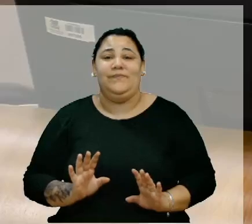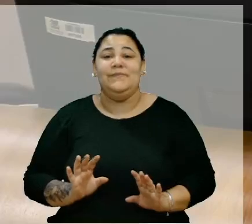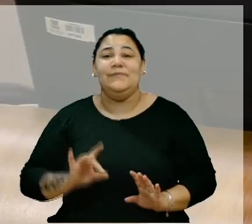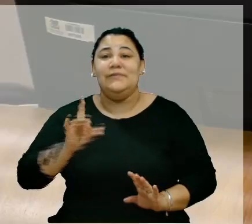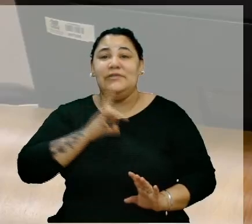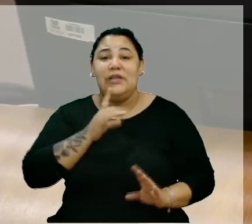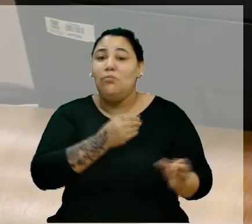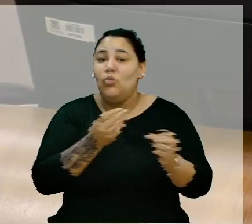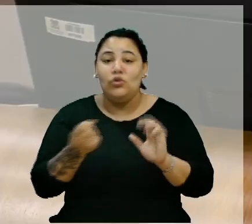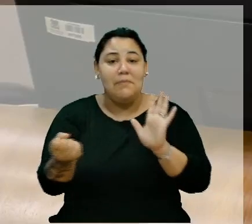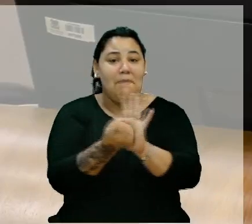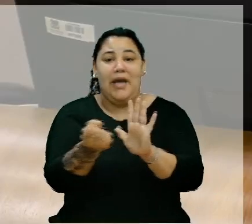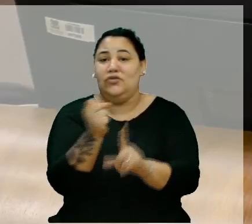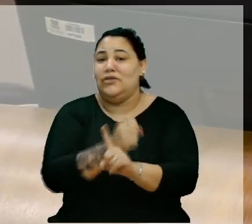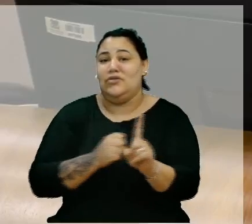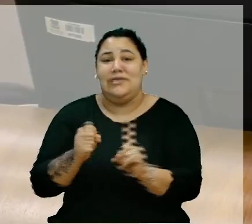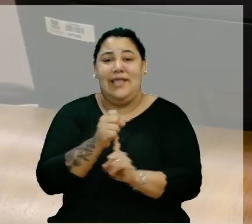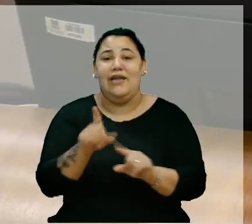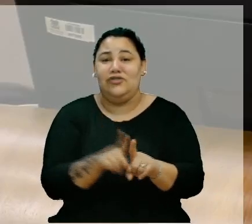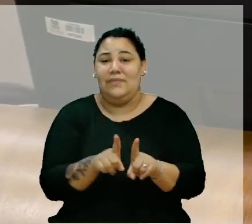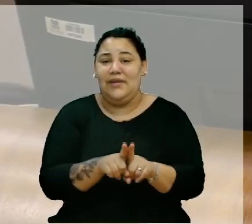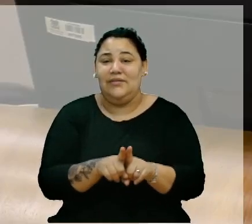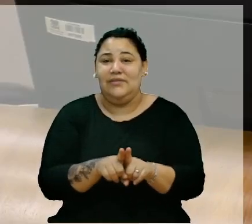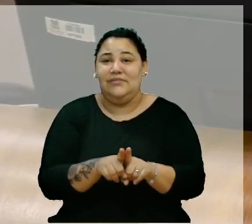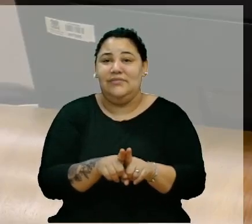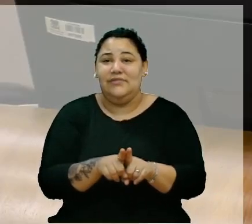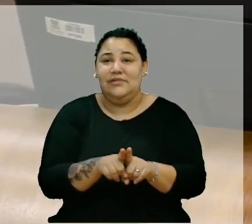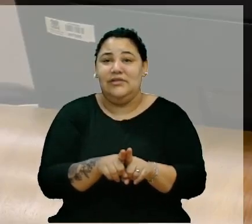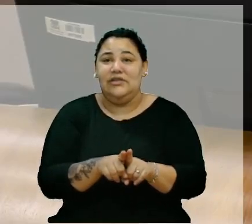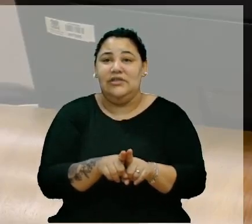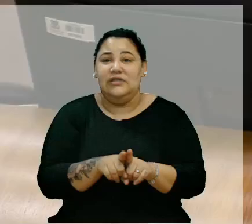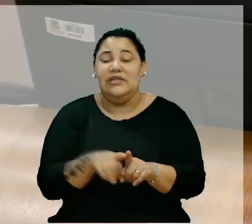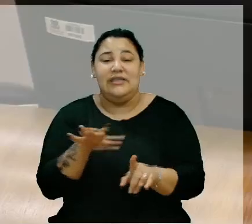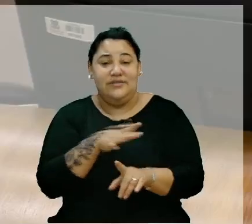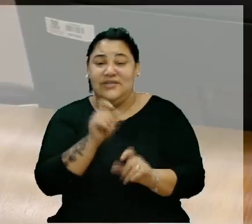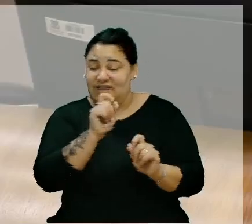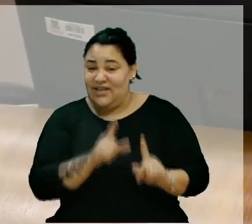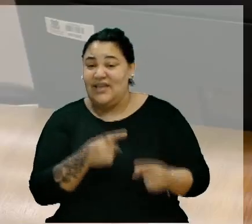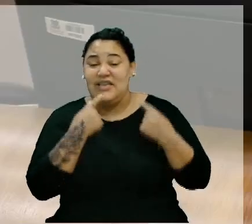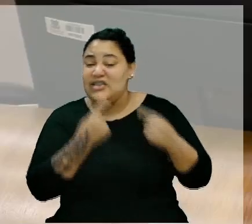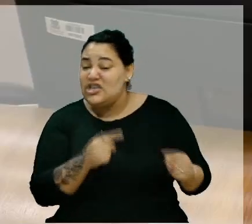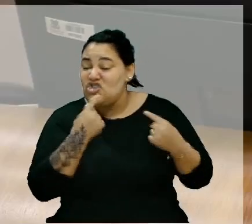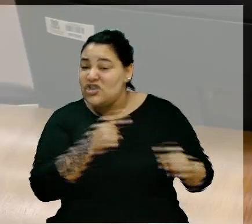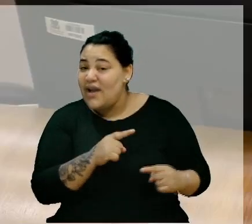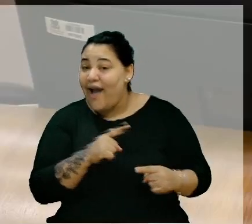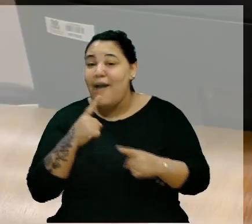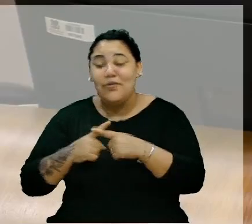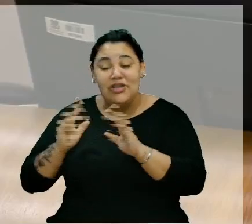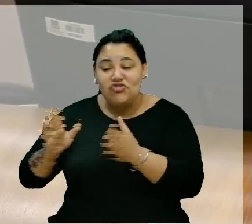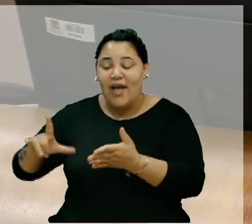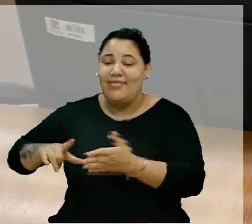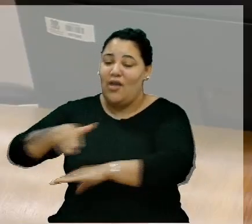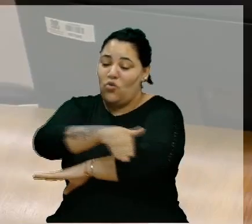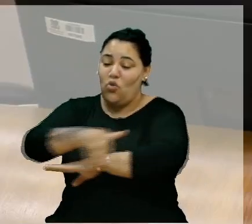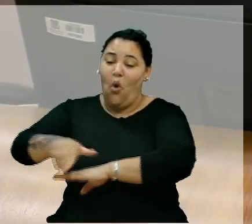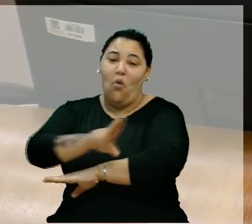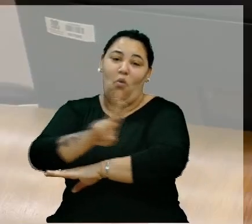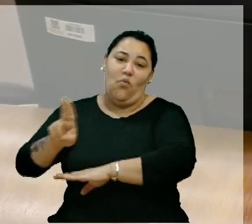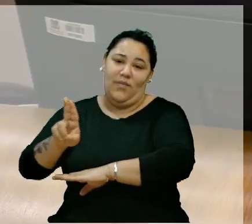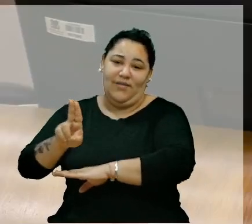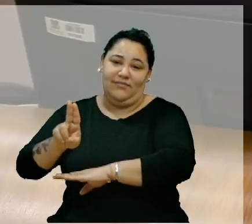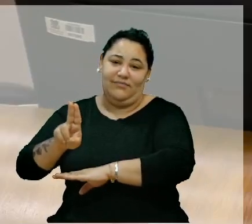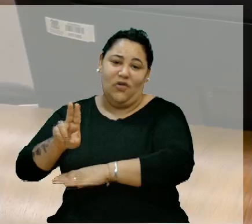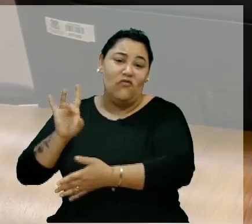muitos impactos sociais. E normalmente quem critica e quem ofende quem denomina é quem tem nome na sua rua. Porque nunca passou por